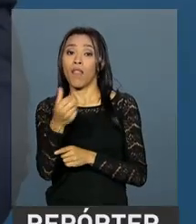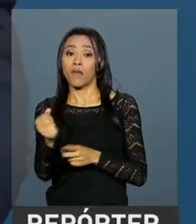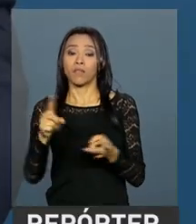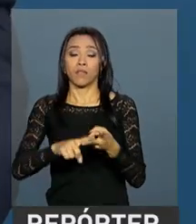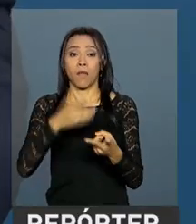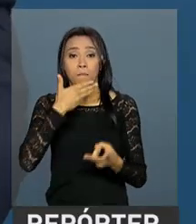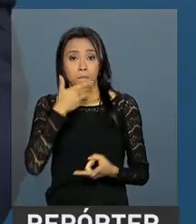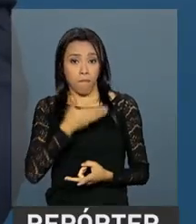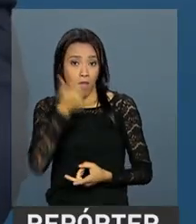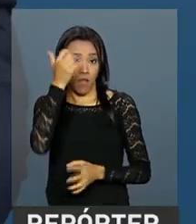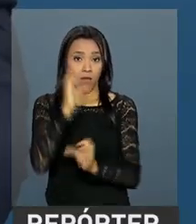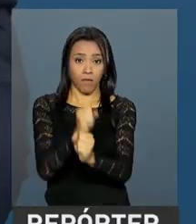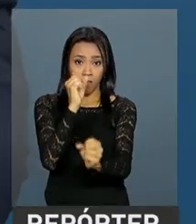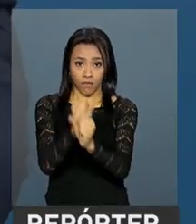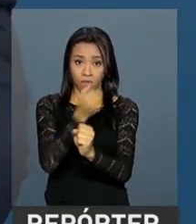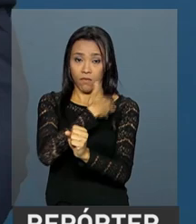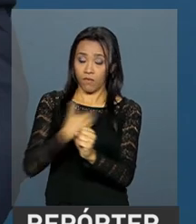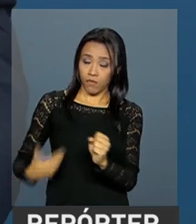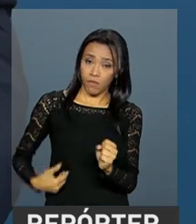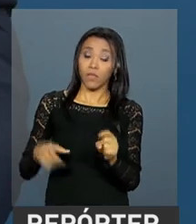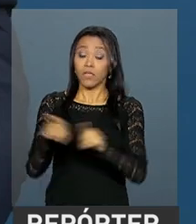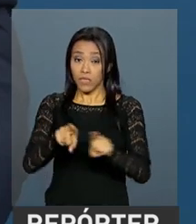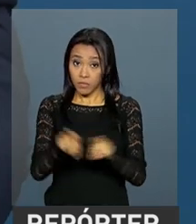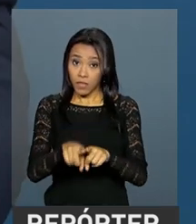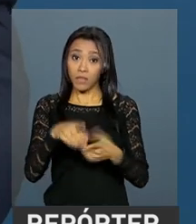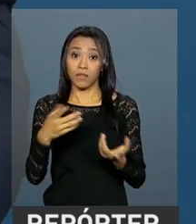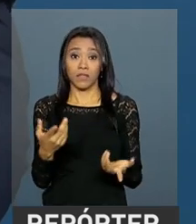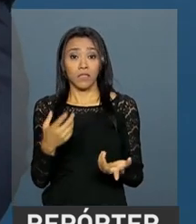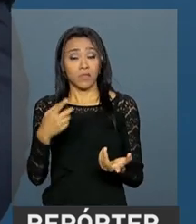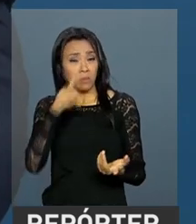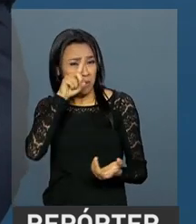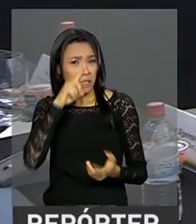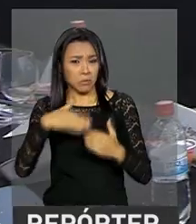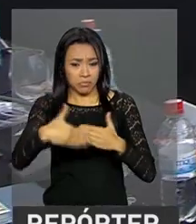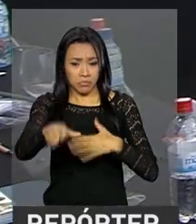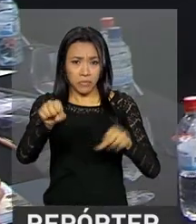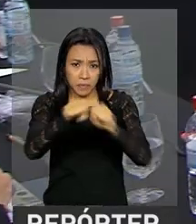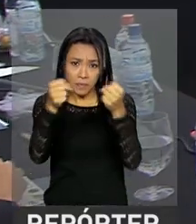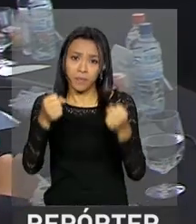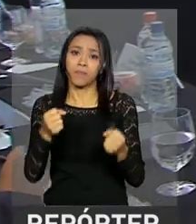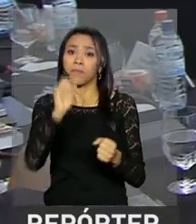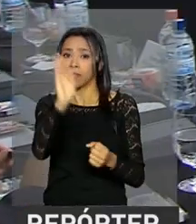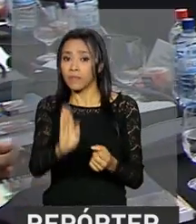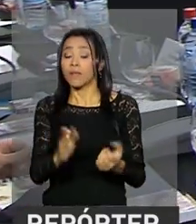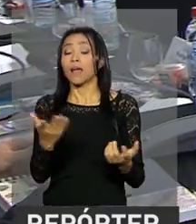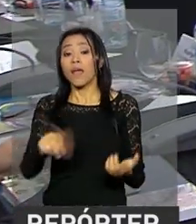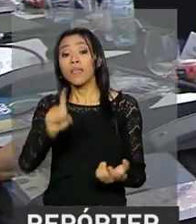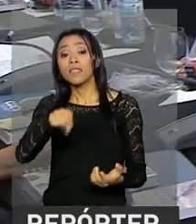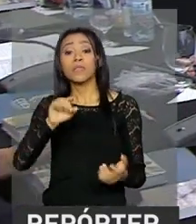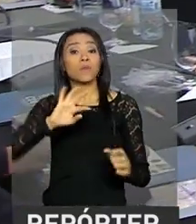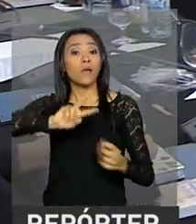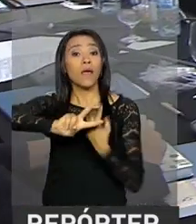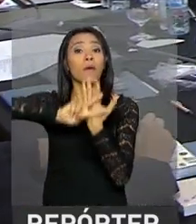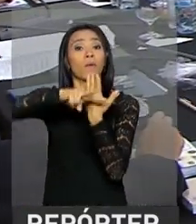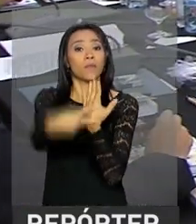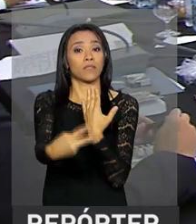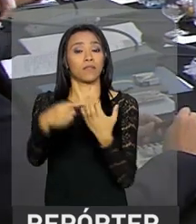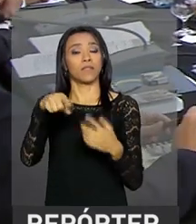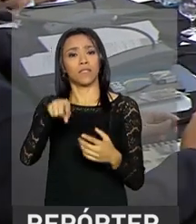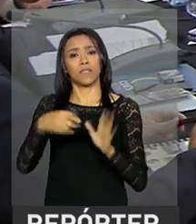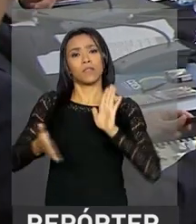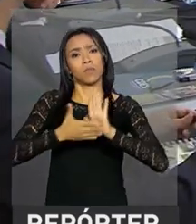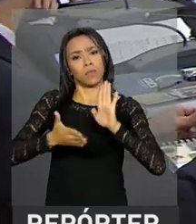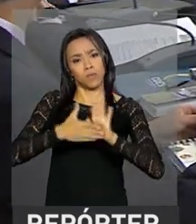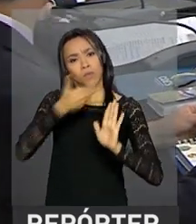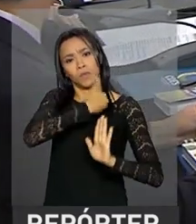contas públicas e a queda do risco Brasil. Segundo Michel Temer, os resultados são fruto das medidas tomadas